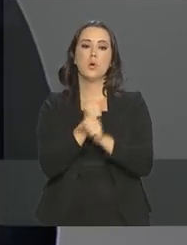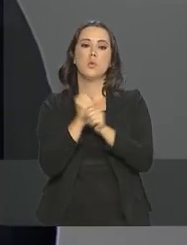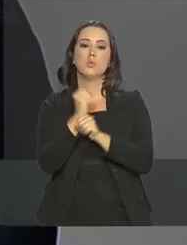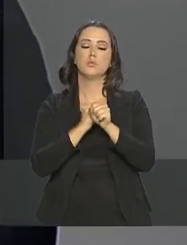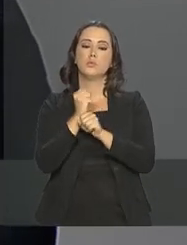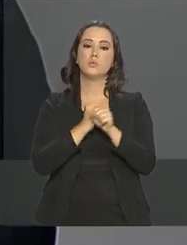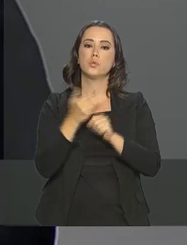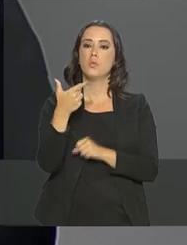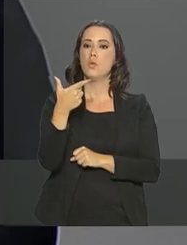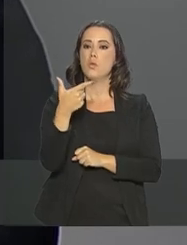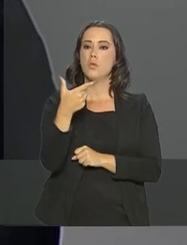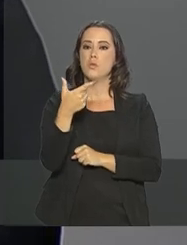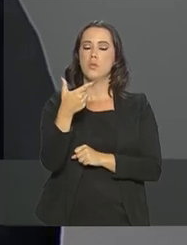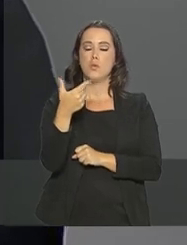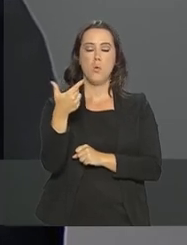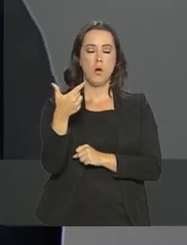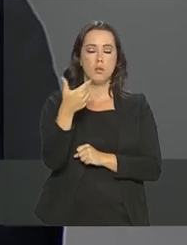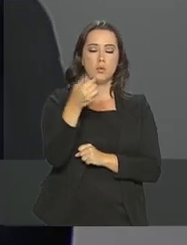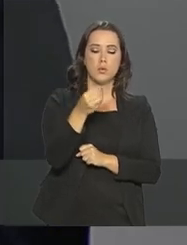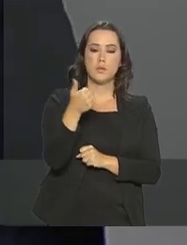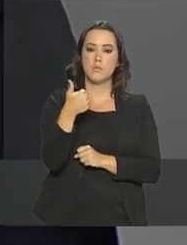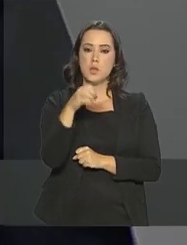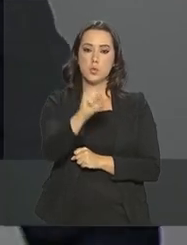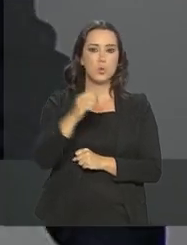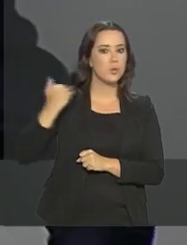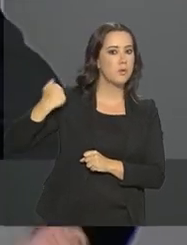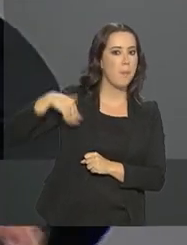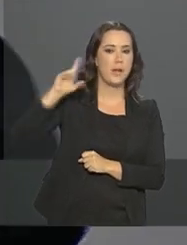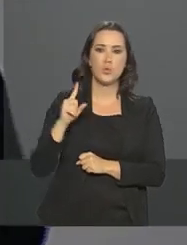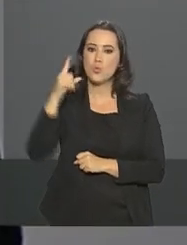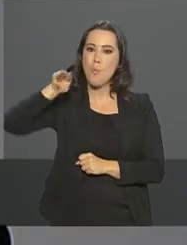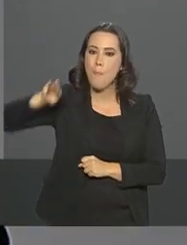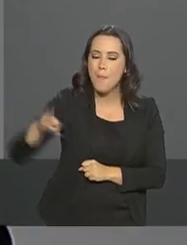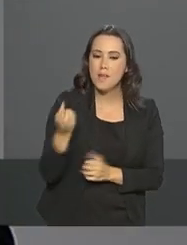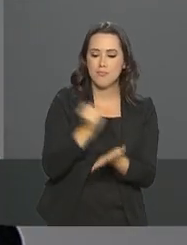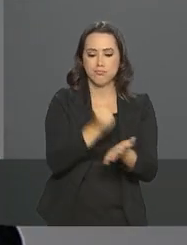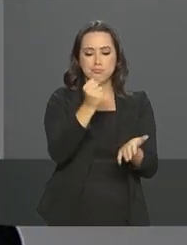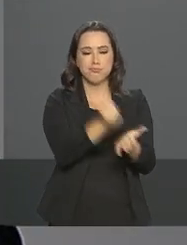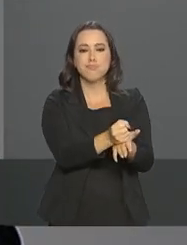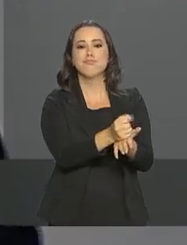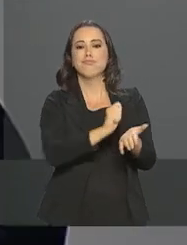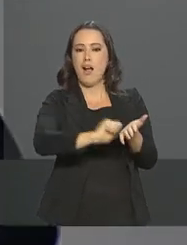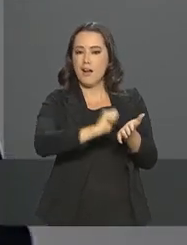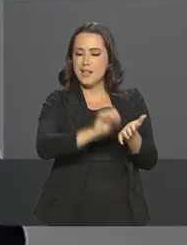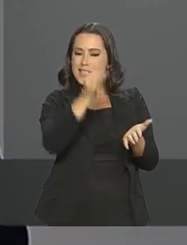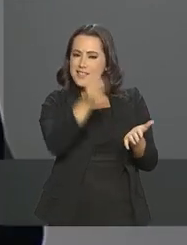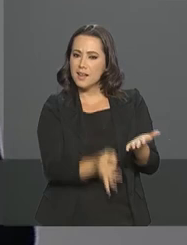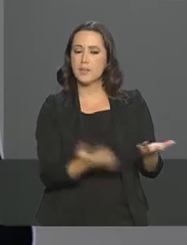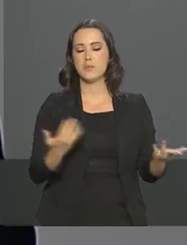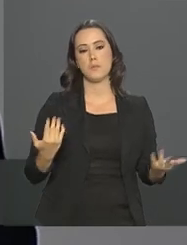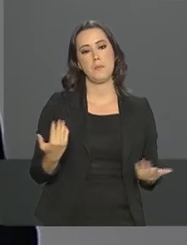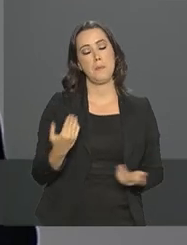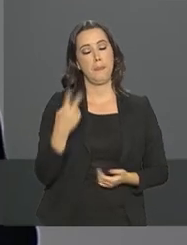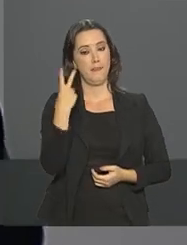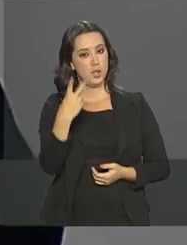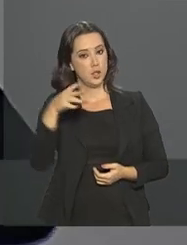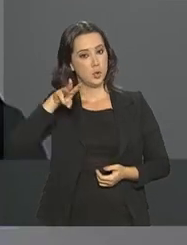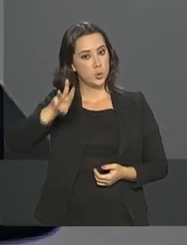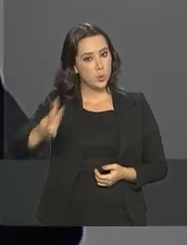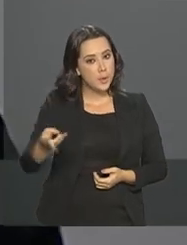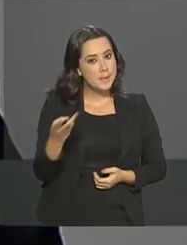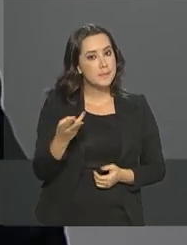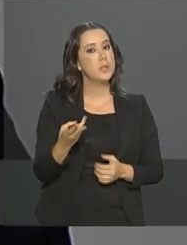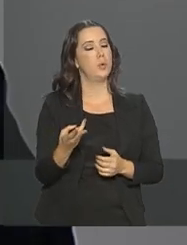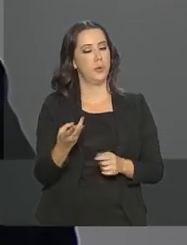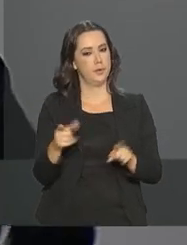2018 mais de um milhão de carteiras assinadas que fora parte cerca de 2 milhões de postos